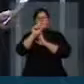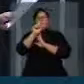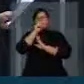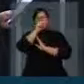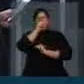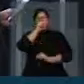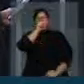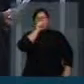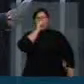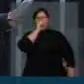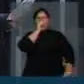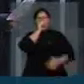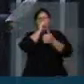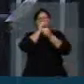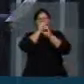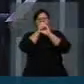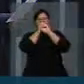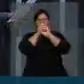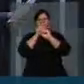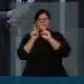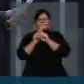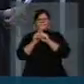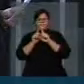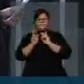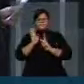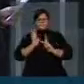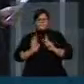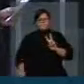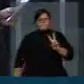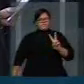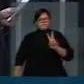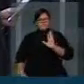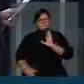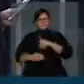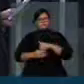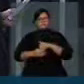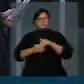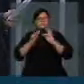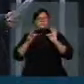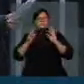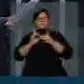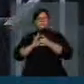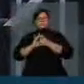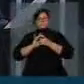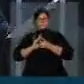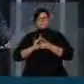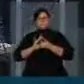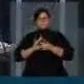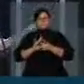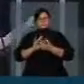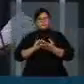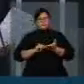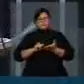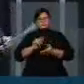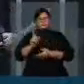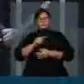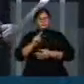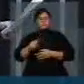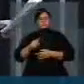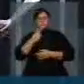PLS 198, e que o PV, por unanimidade, votou pela derrubada do veto, votou não ao